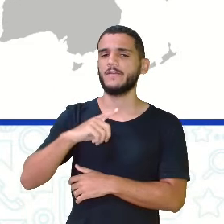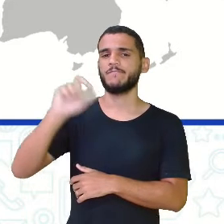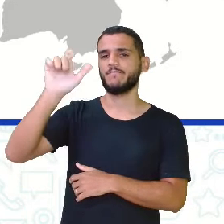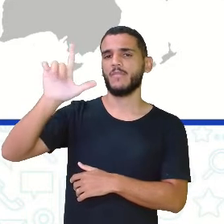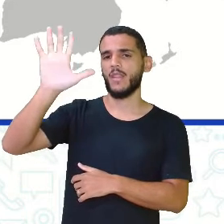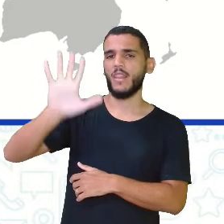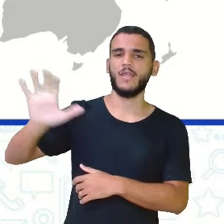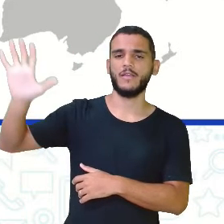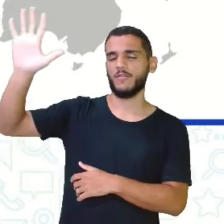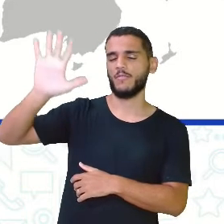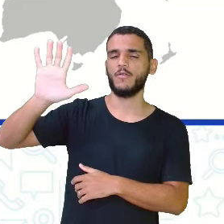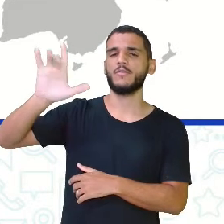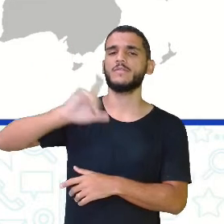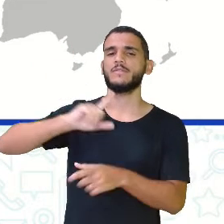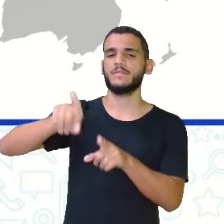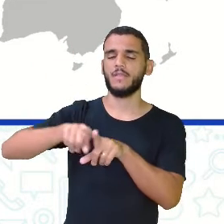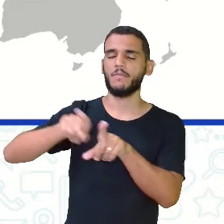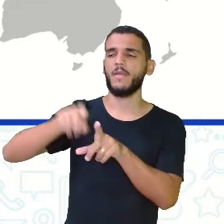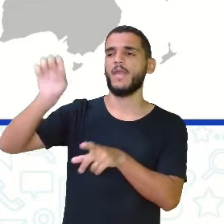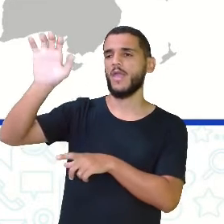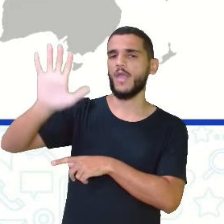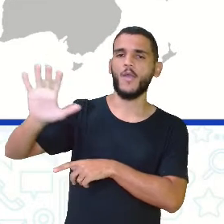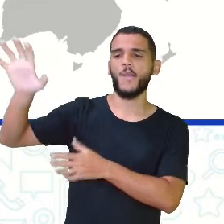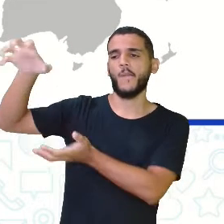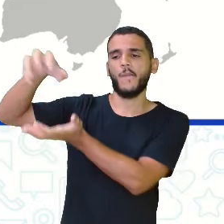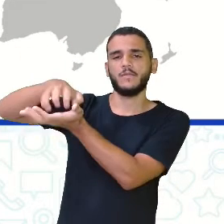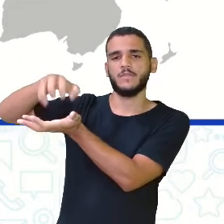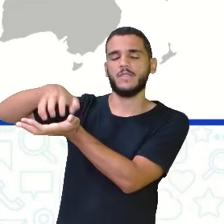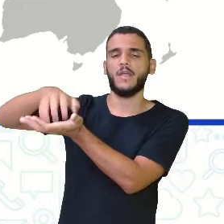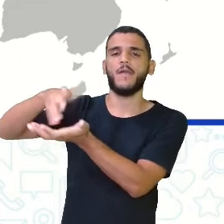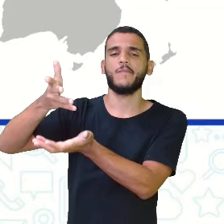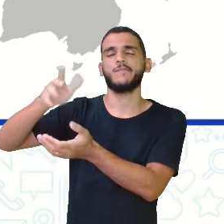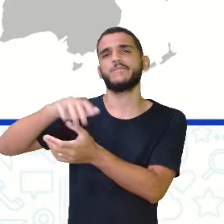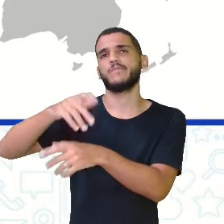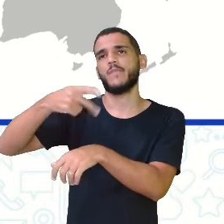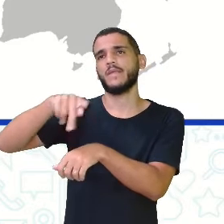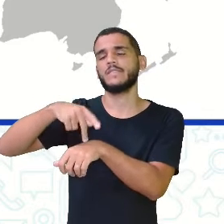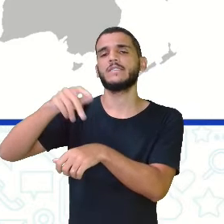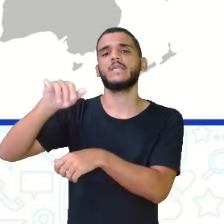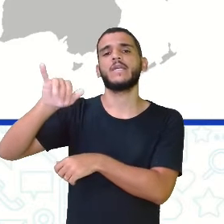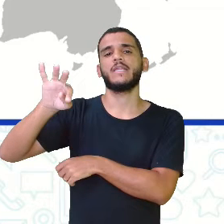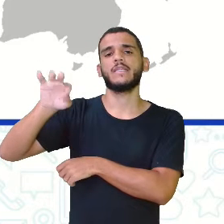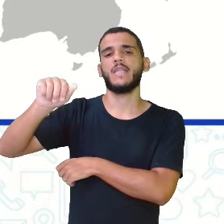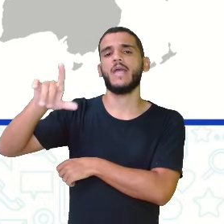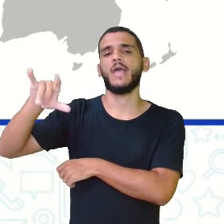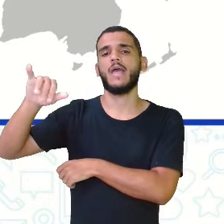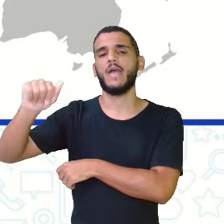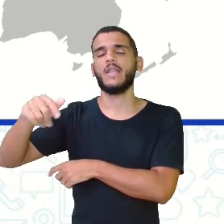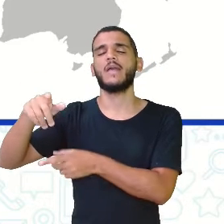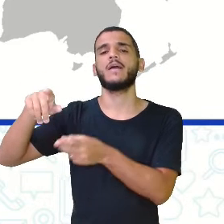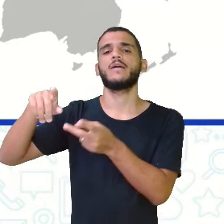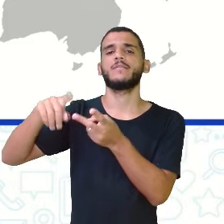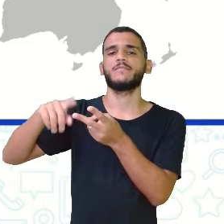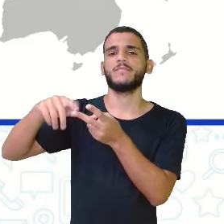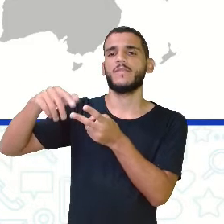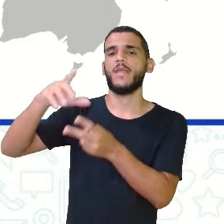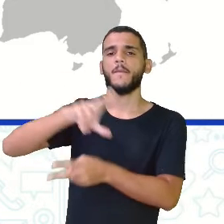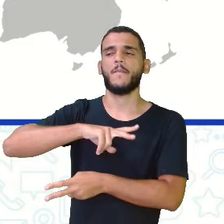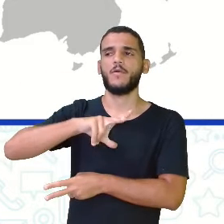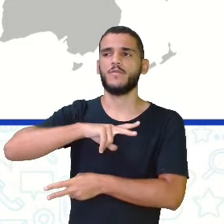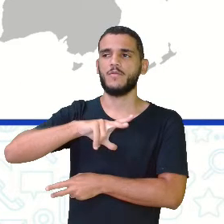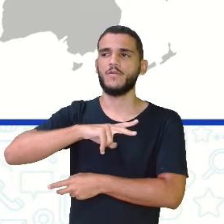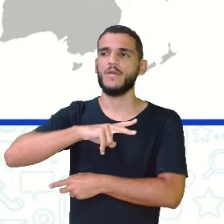europeu, países da Europa Central, né, países como a Itália, né, e